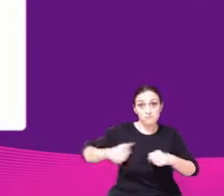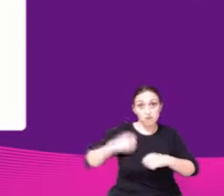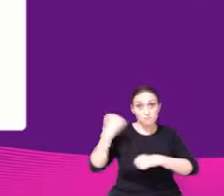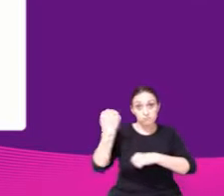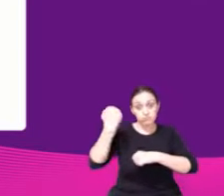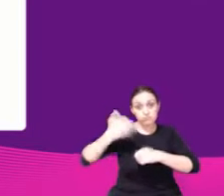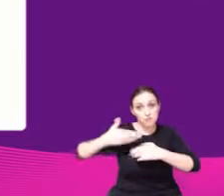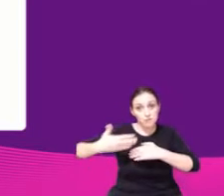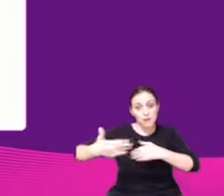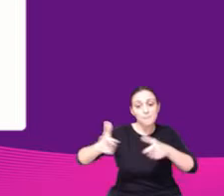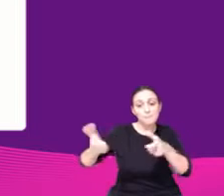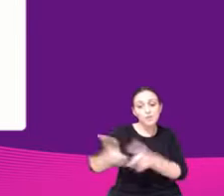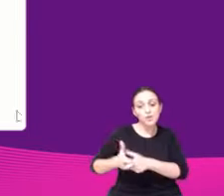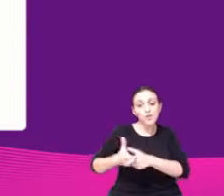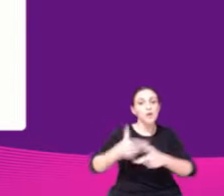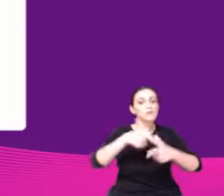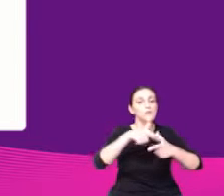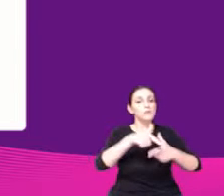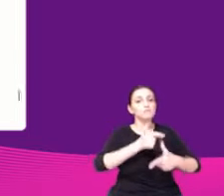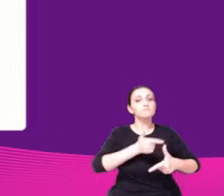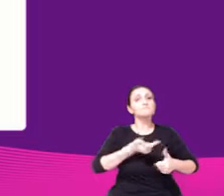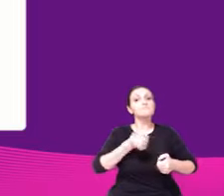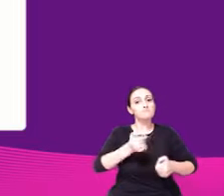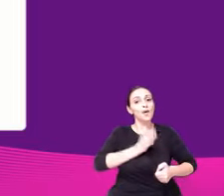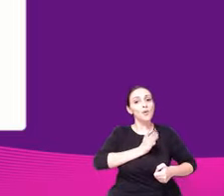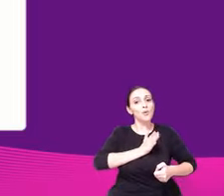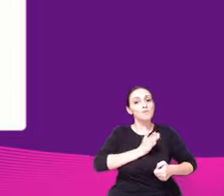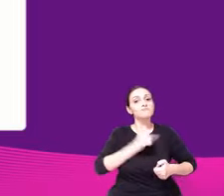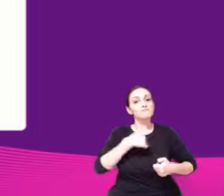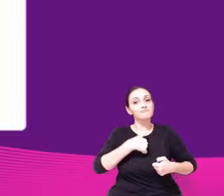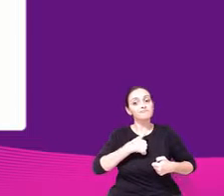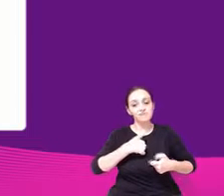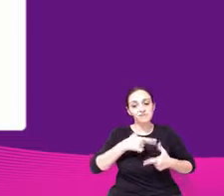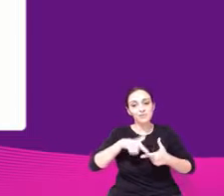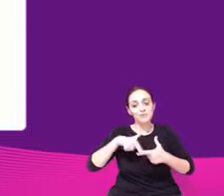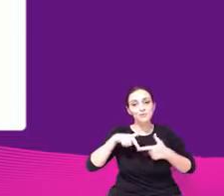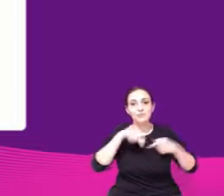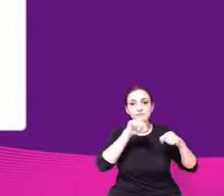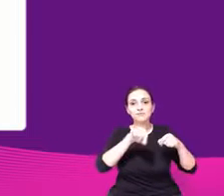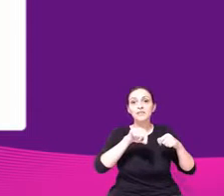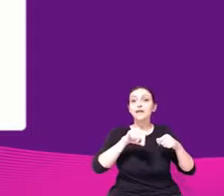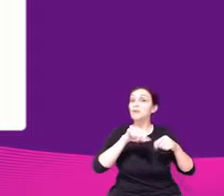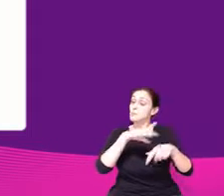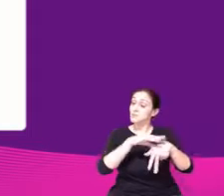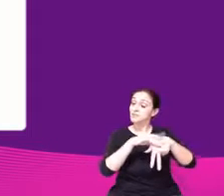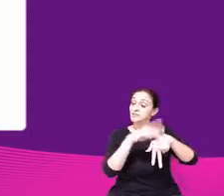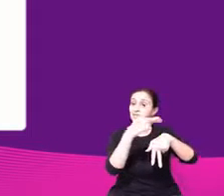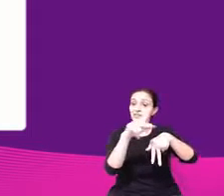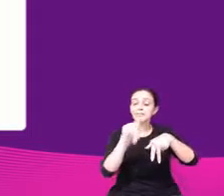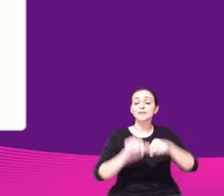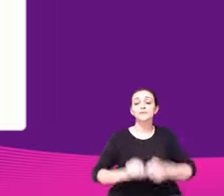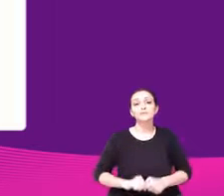o problema da doença cardiovascular no segmento desses pacientes.